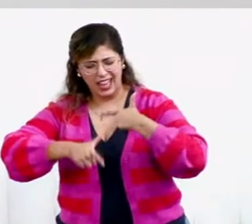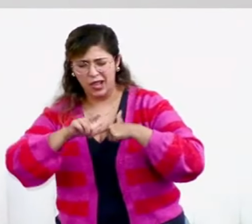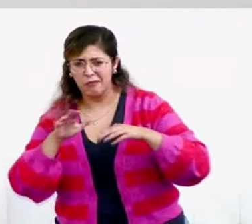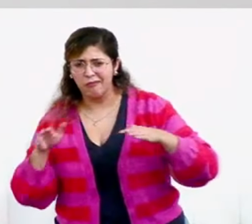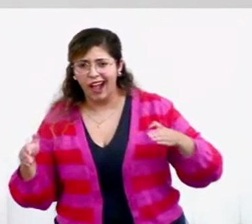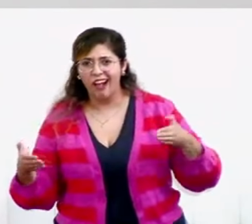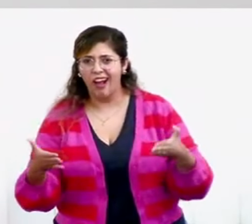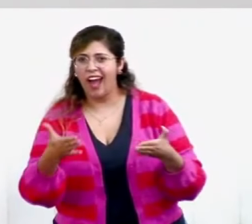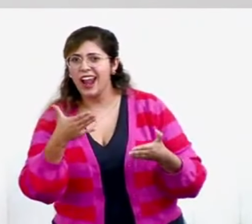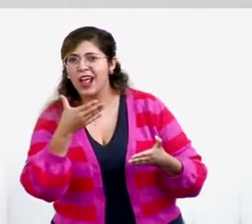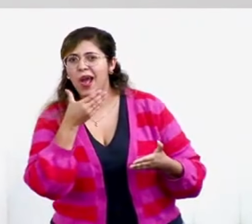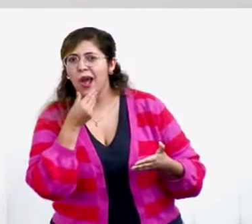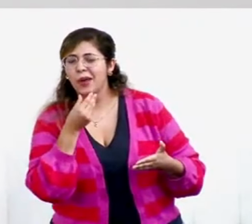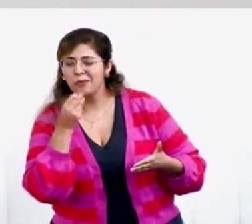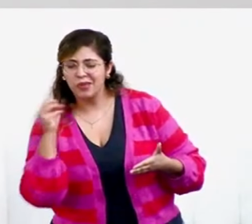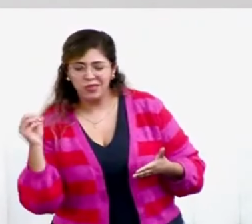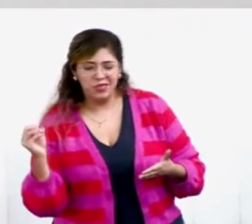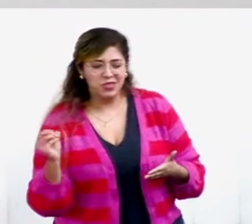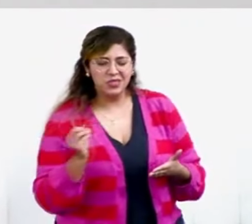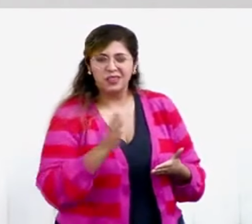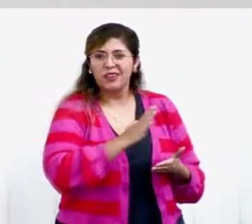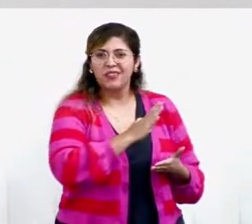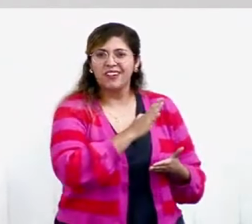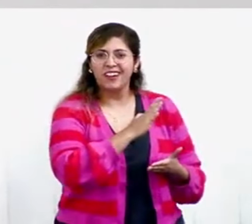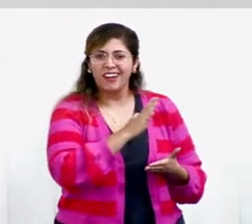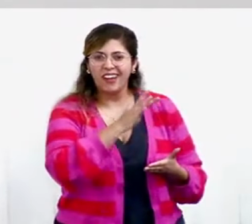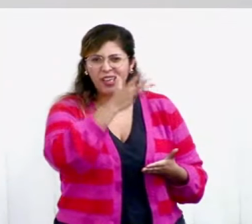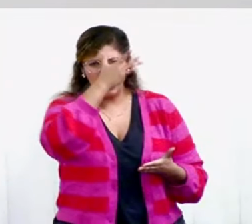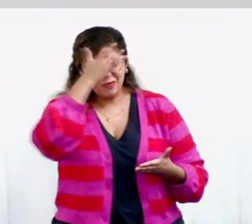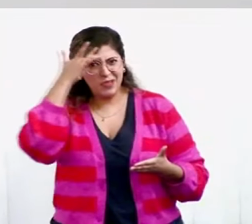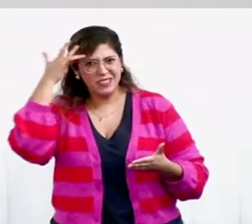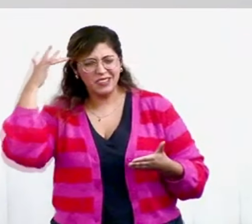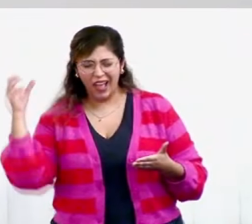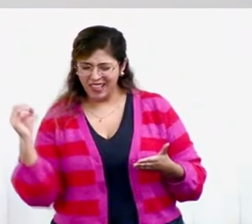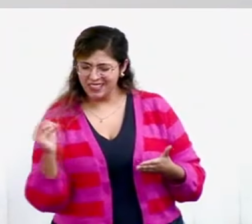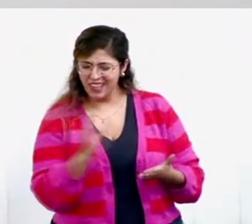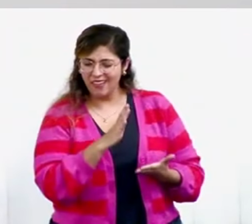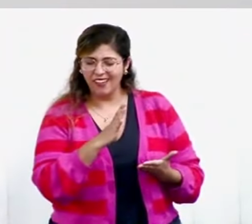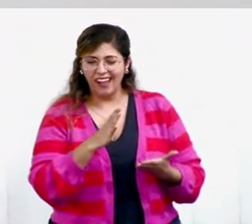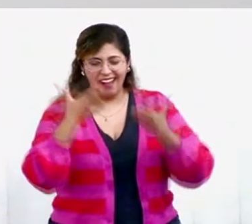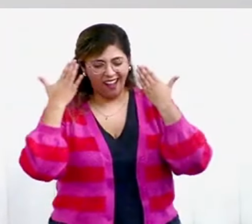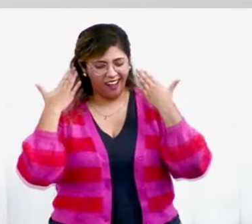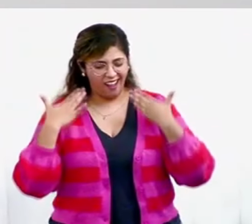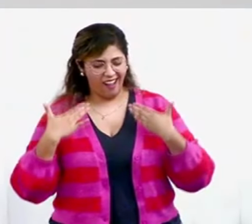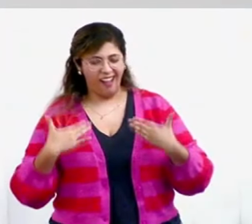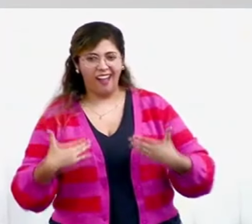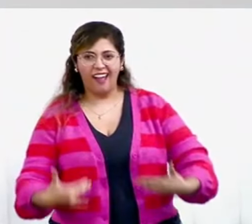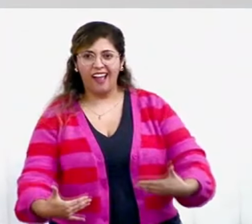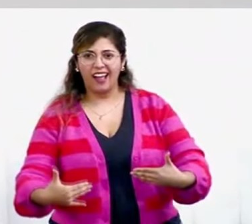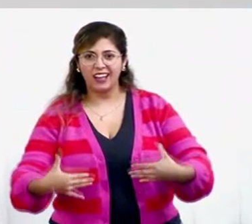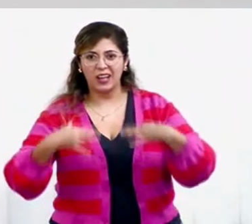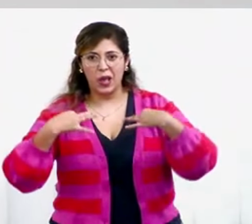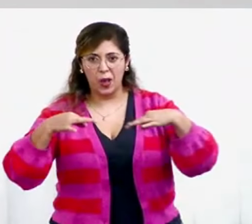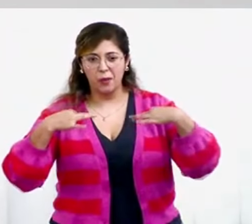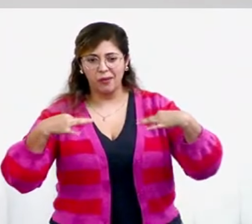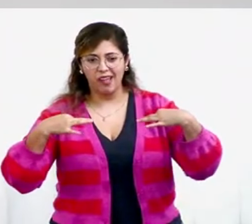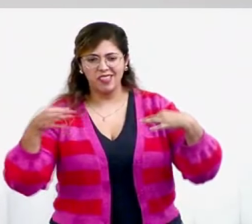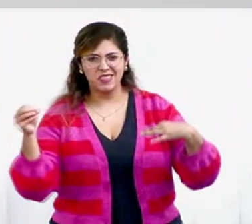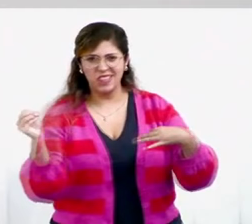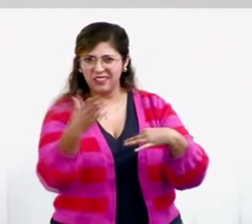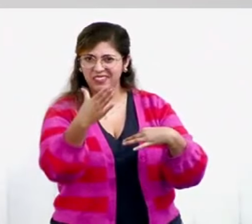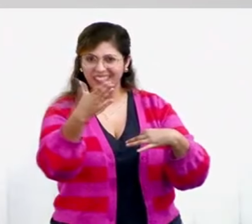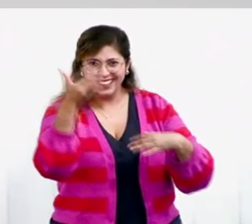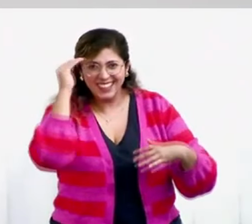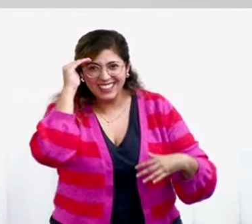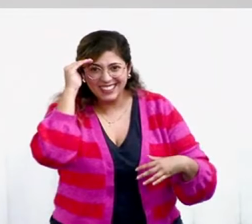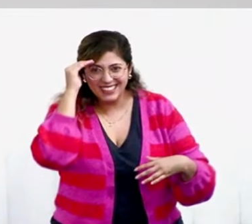precisam lançar fora essa vestimenta imunda para vestir aquilo que